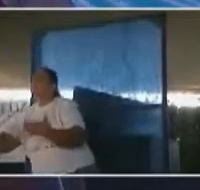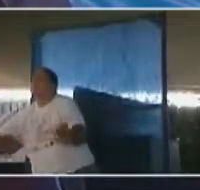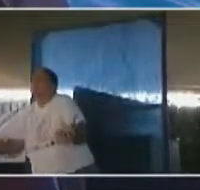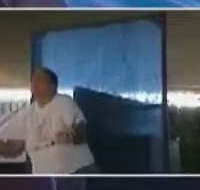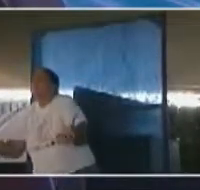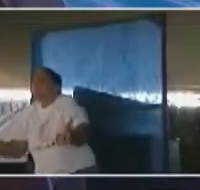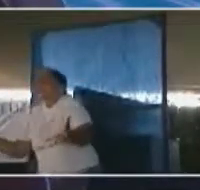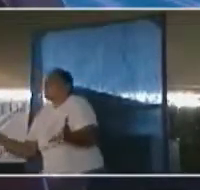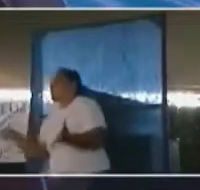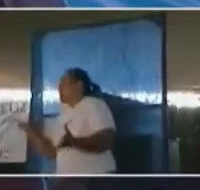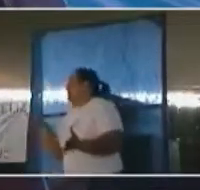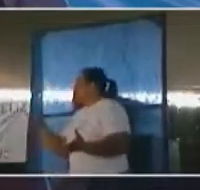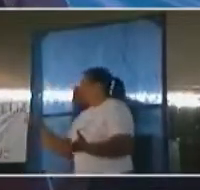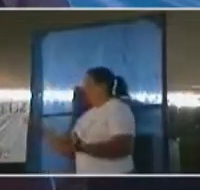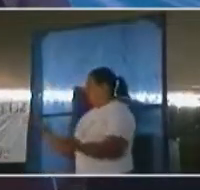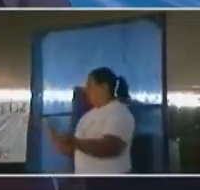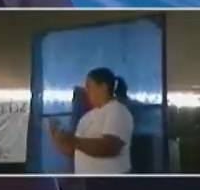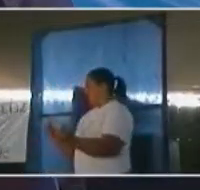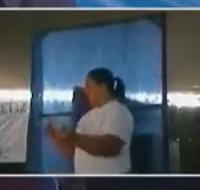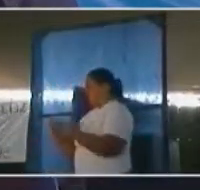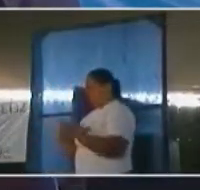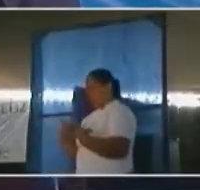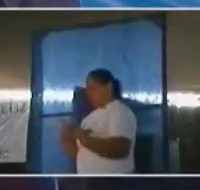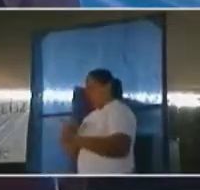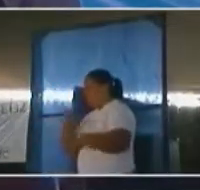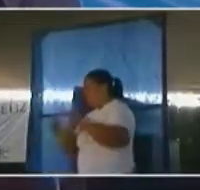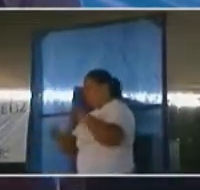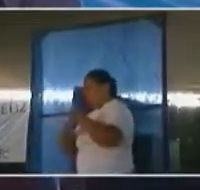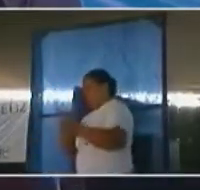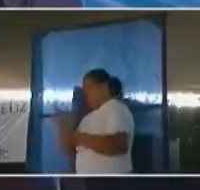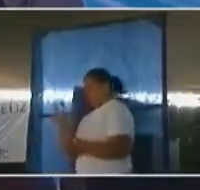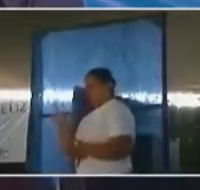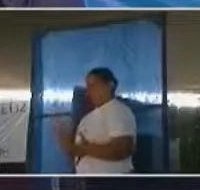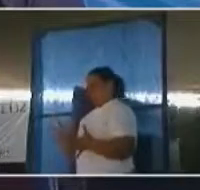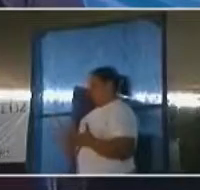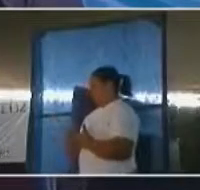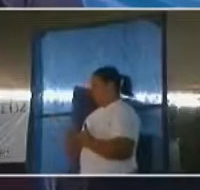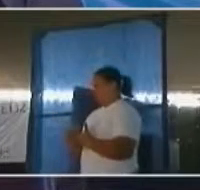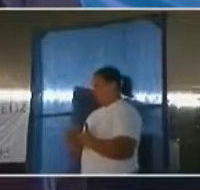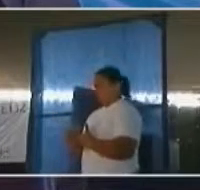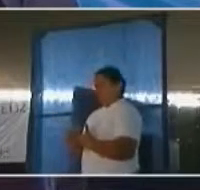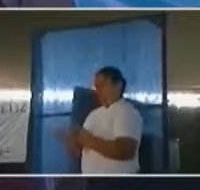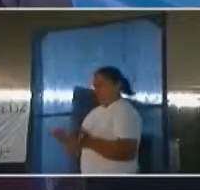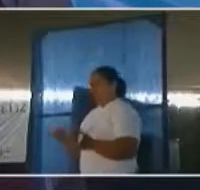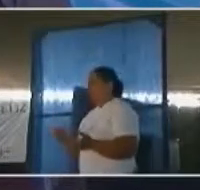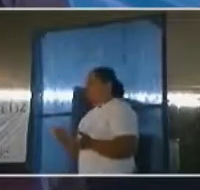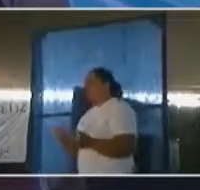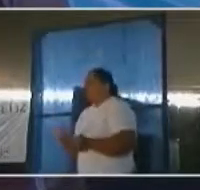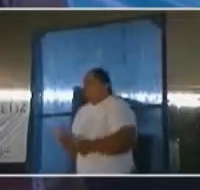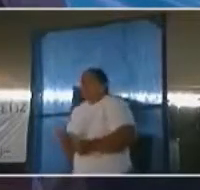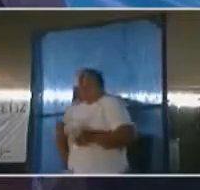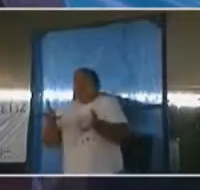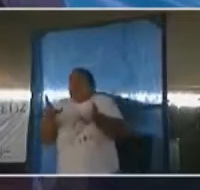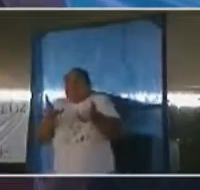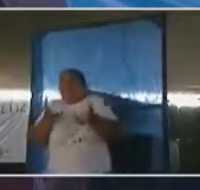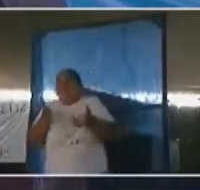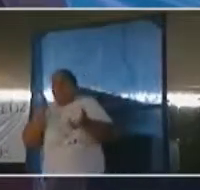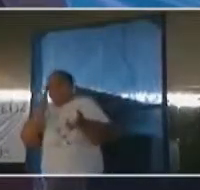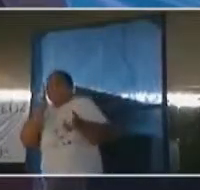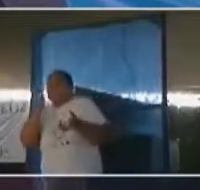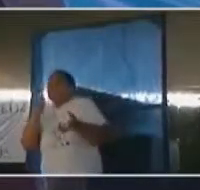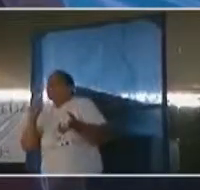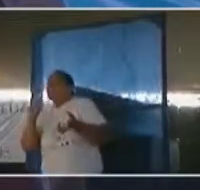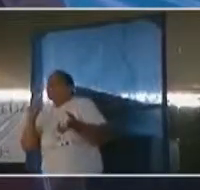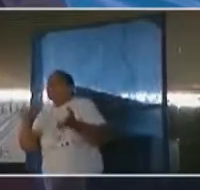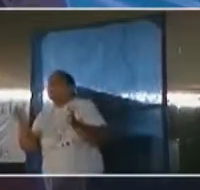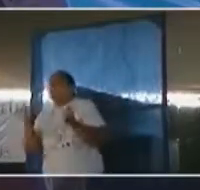você diz algumas coisas que nos parecem esquisitas. E nós gostaríamos de saber o que elas querem